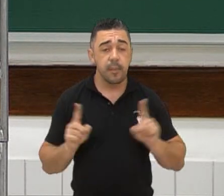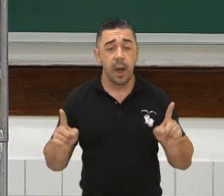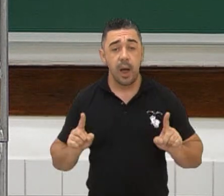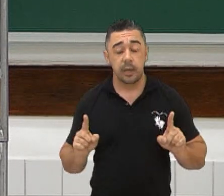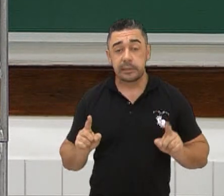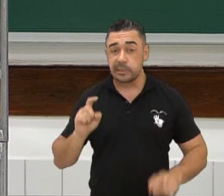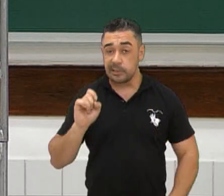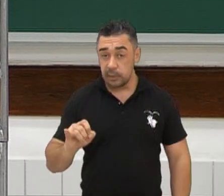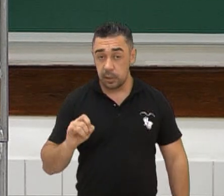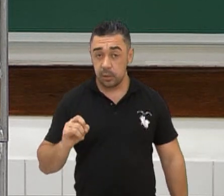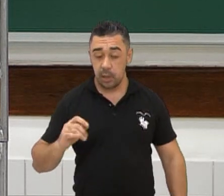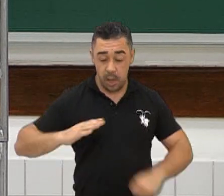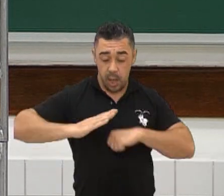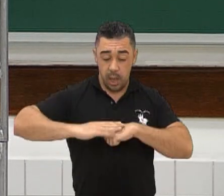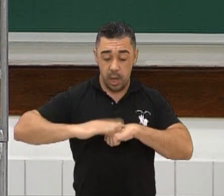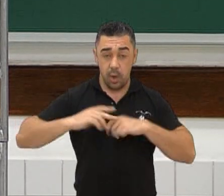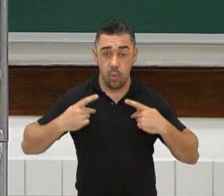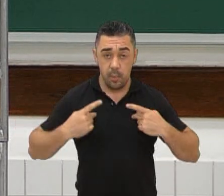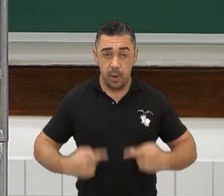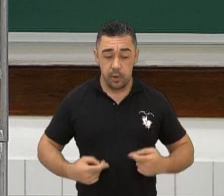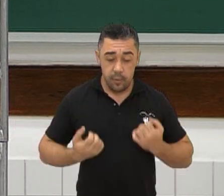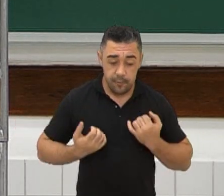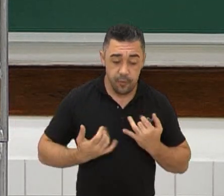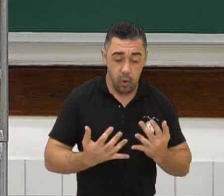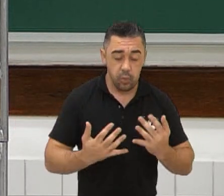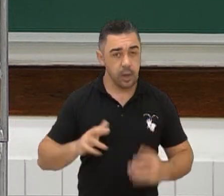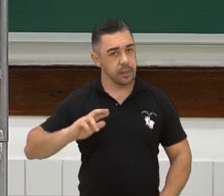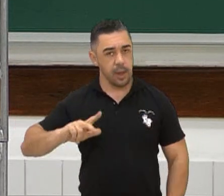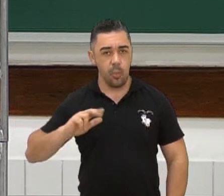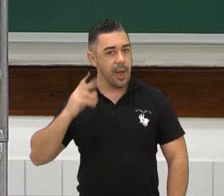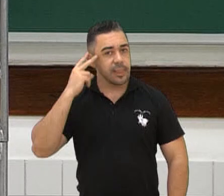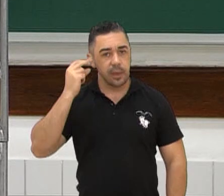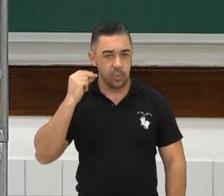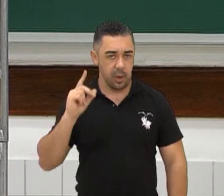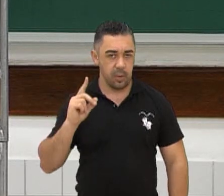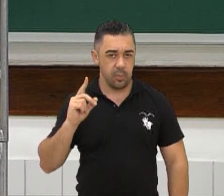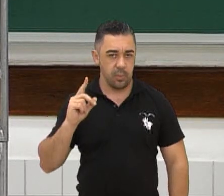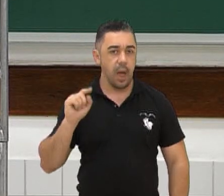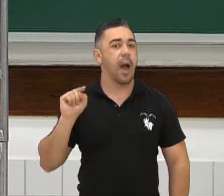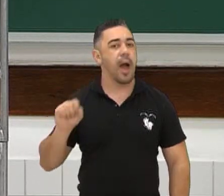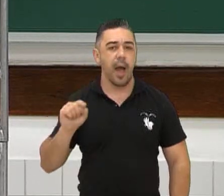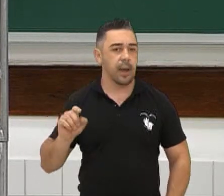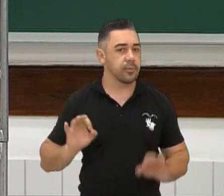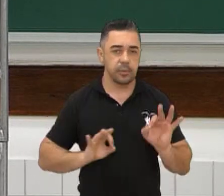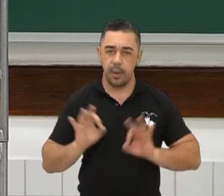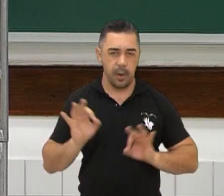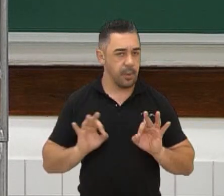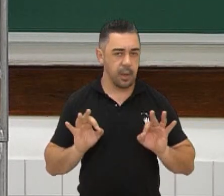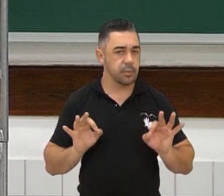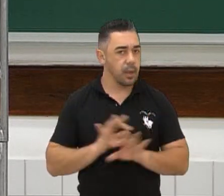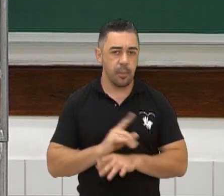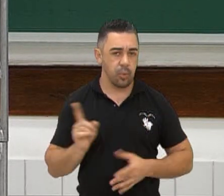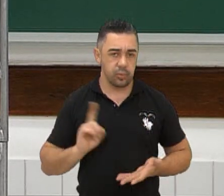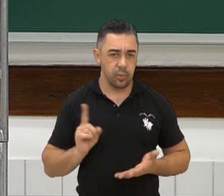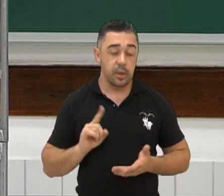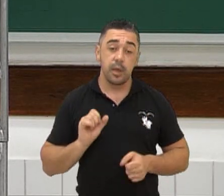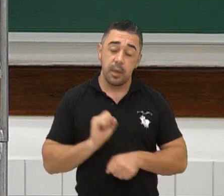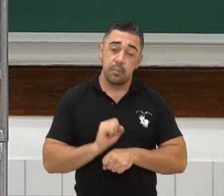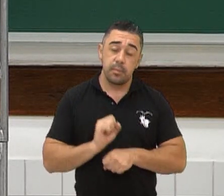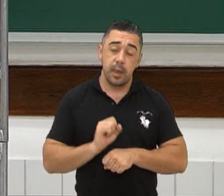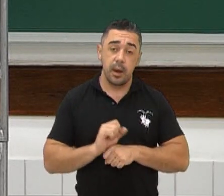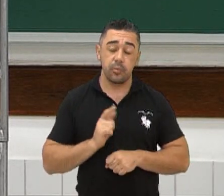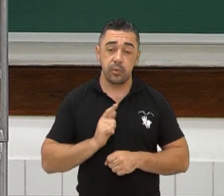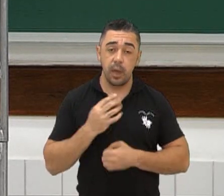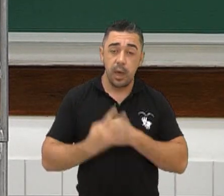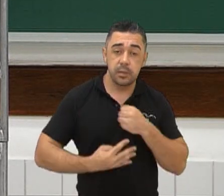quando o homem começa a colocar fogo, não é um fogo natural. E o bioma não está preparado para isso. Ele está preparado para